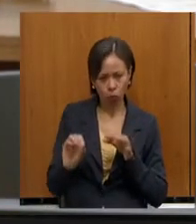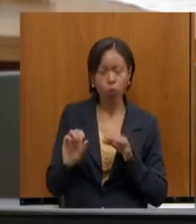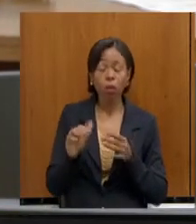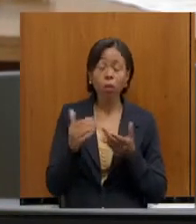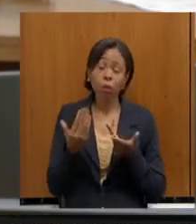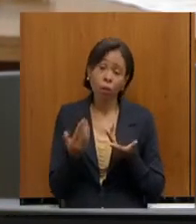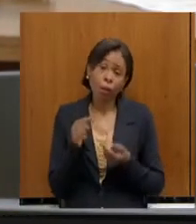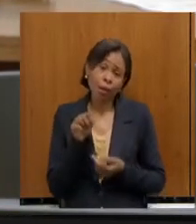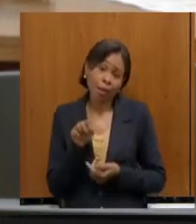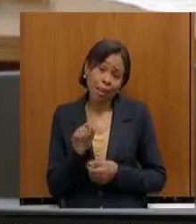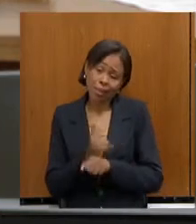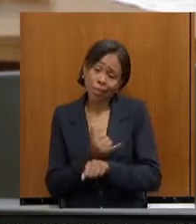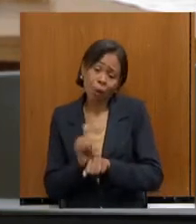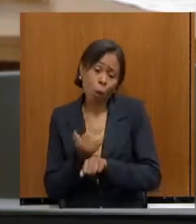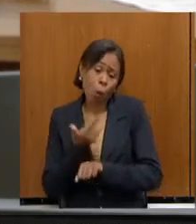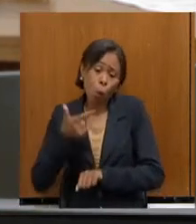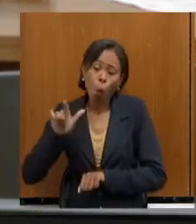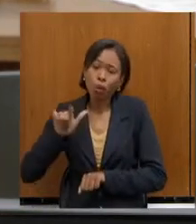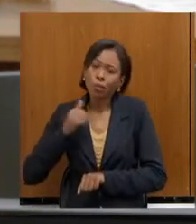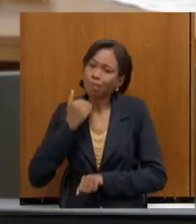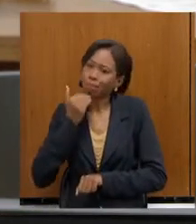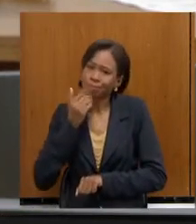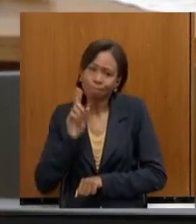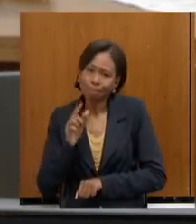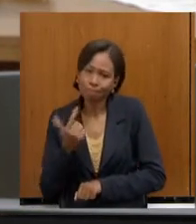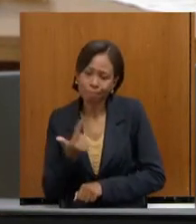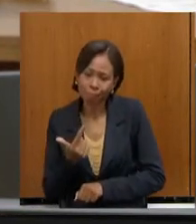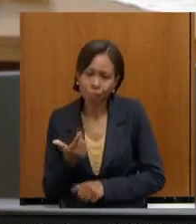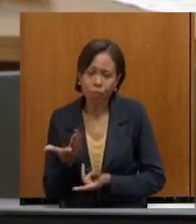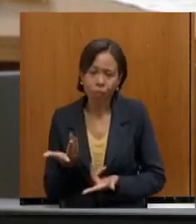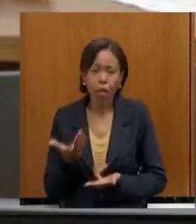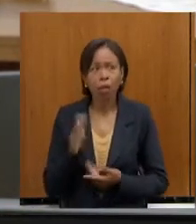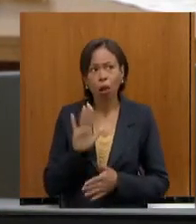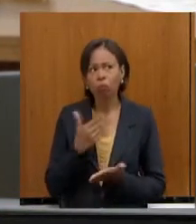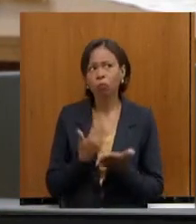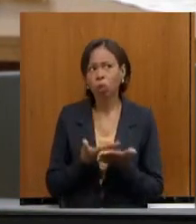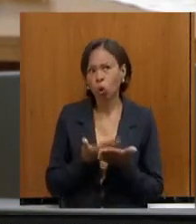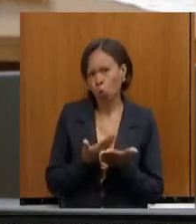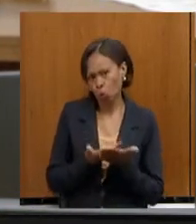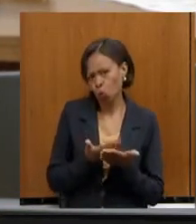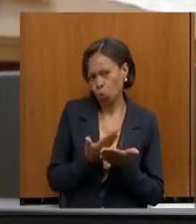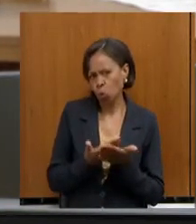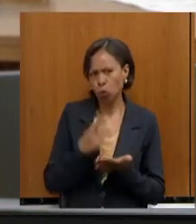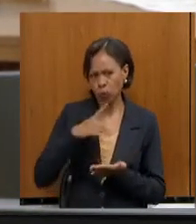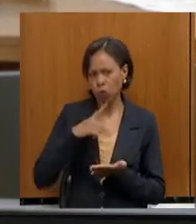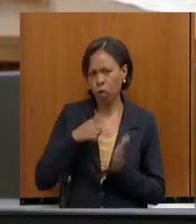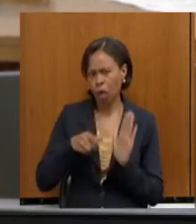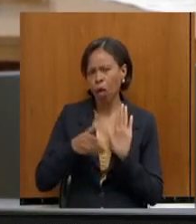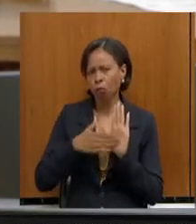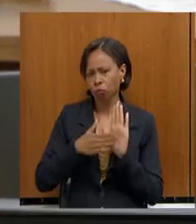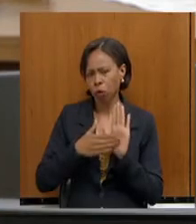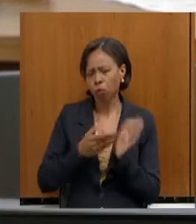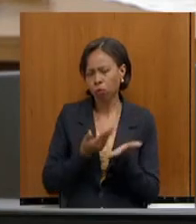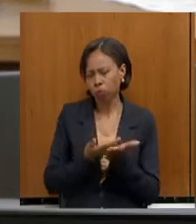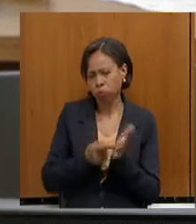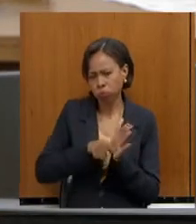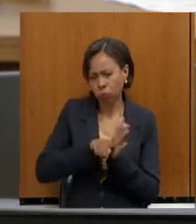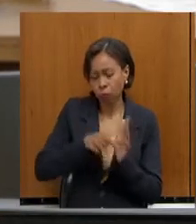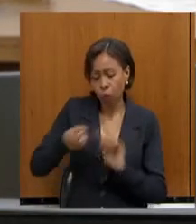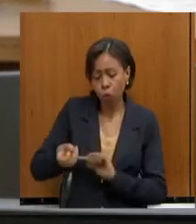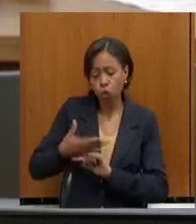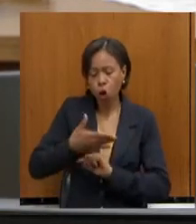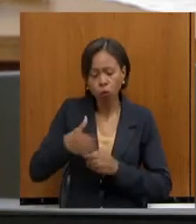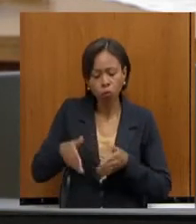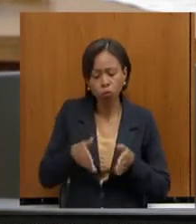naquela bacia então a uma proposta de estudos para que a gente tenha novos Mananciais de abastecimento